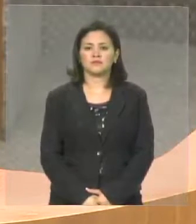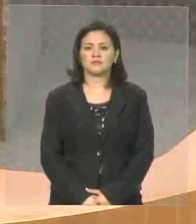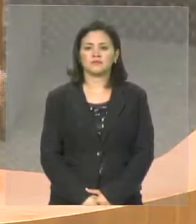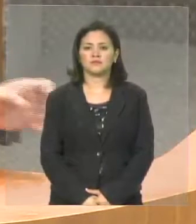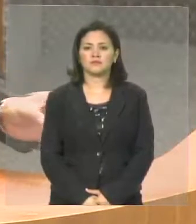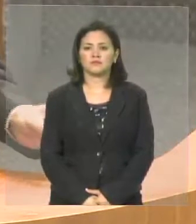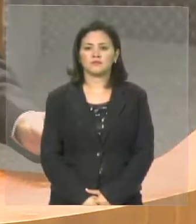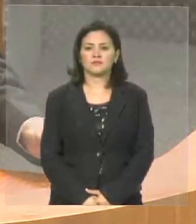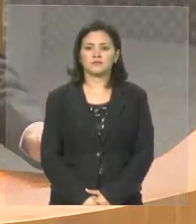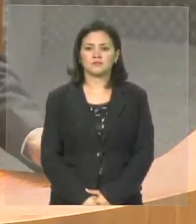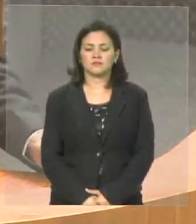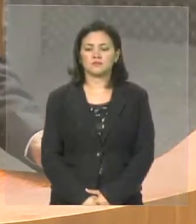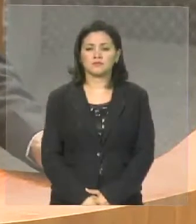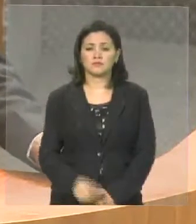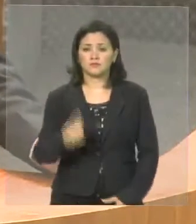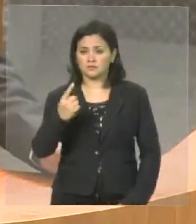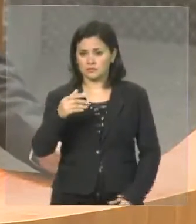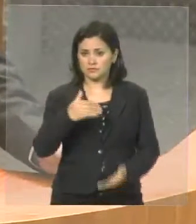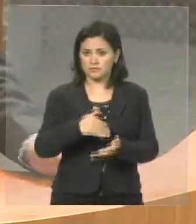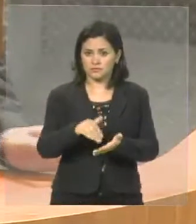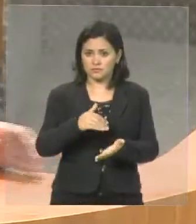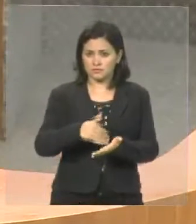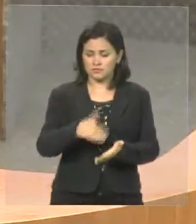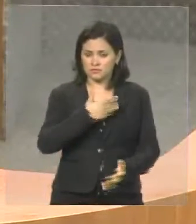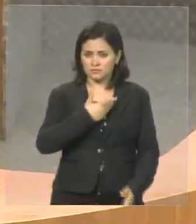Um dos secretários do governo,